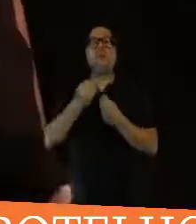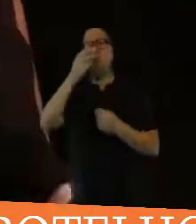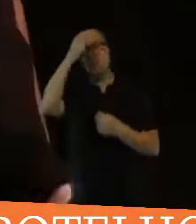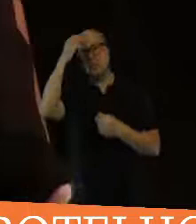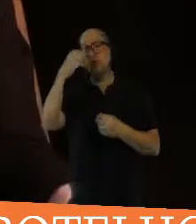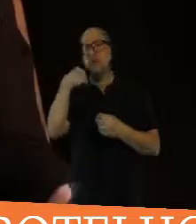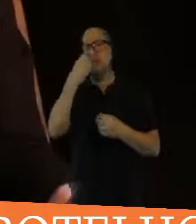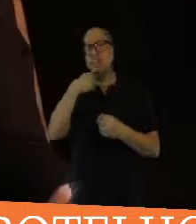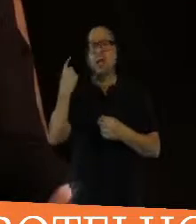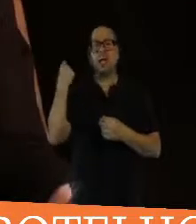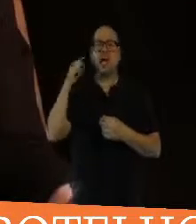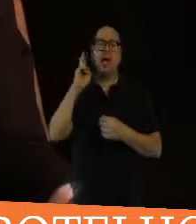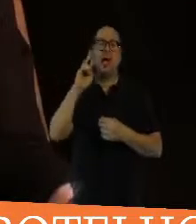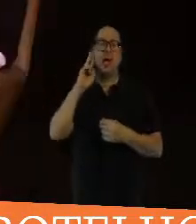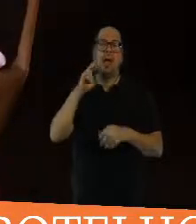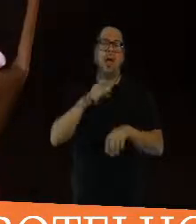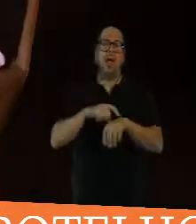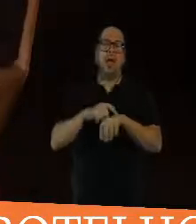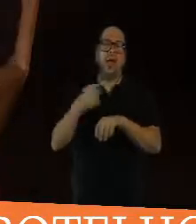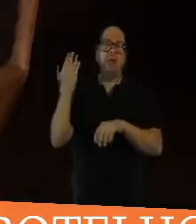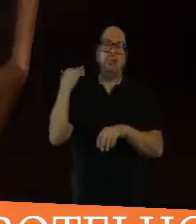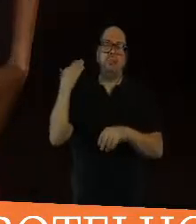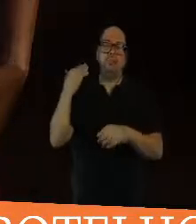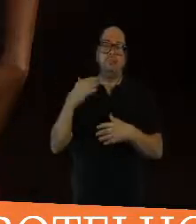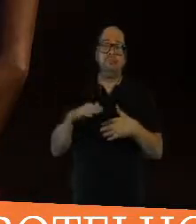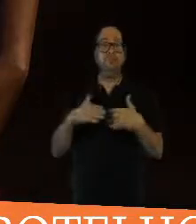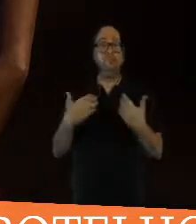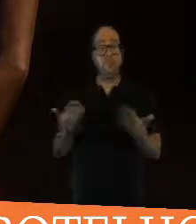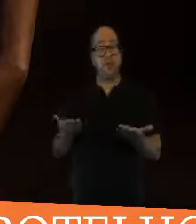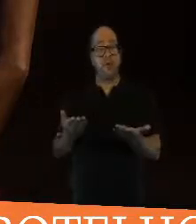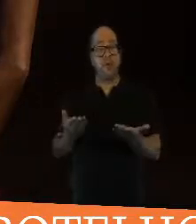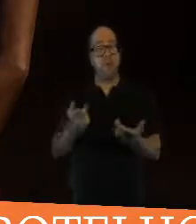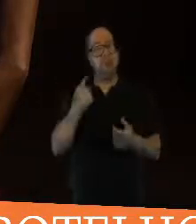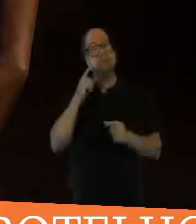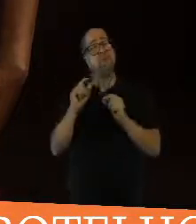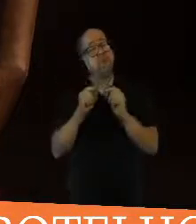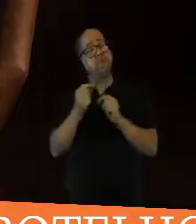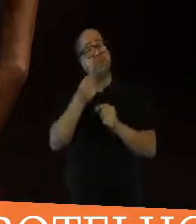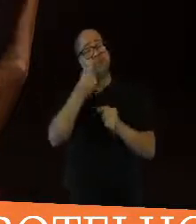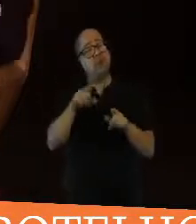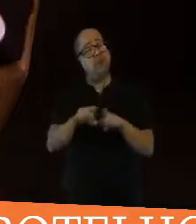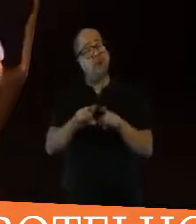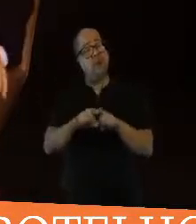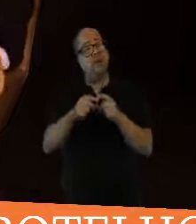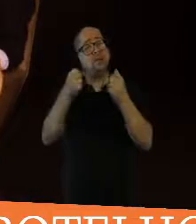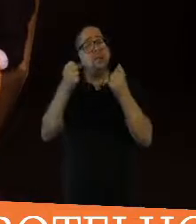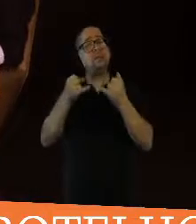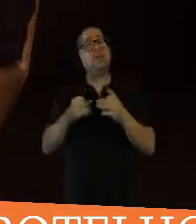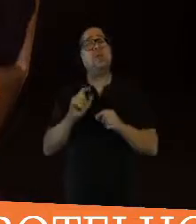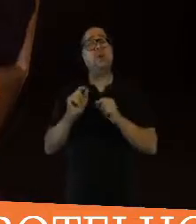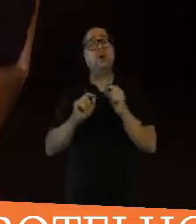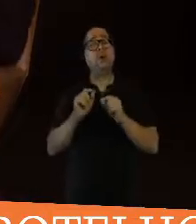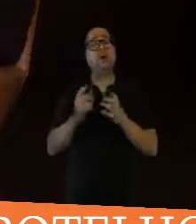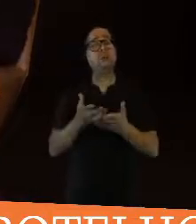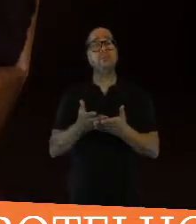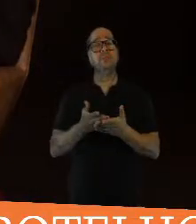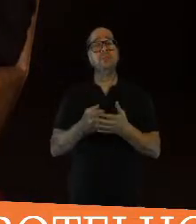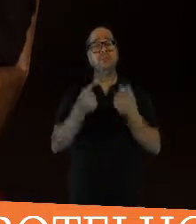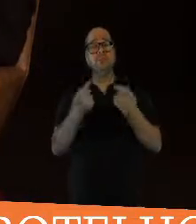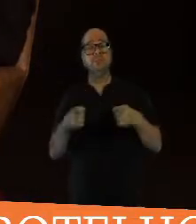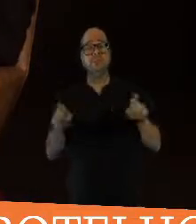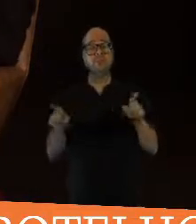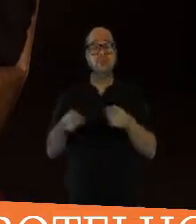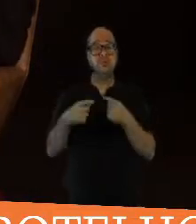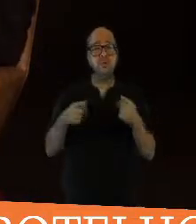da Era de Ouro do Rádio cantavam. Mas talvez, Roberta, seja bom também falar um pouquinho a respeito das músicas que